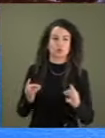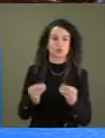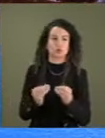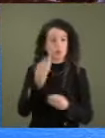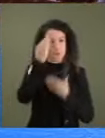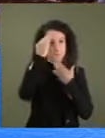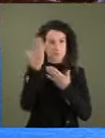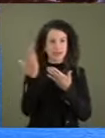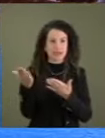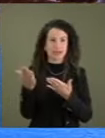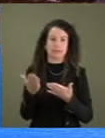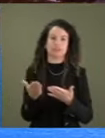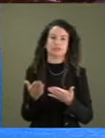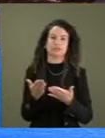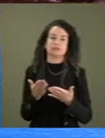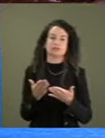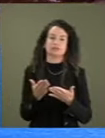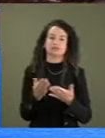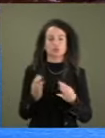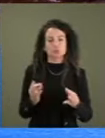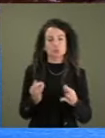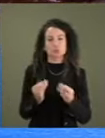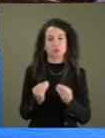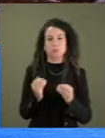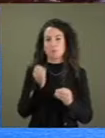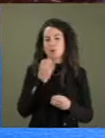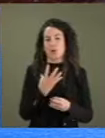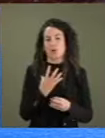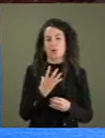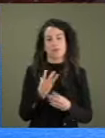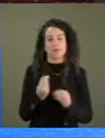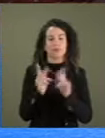benevolência, tudo de bom, muita paz.